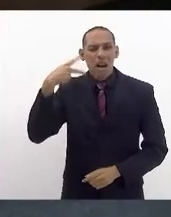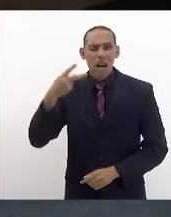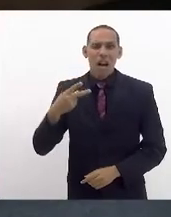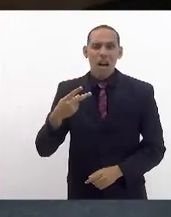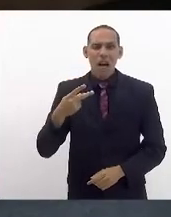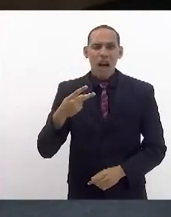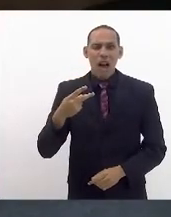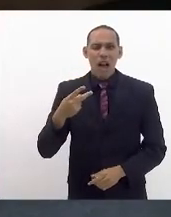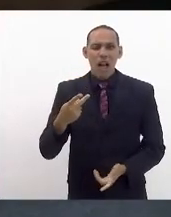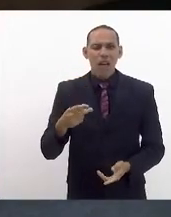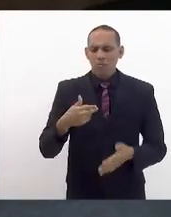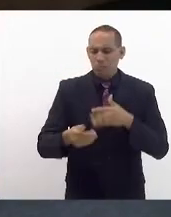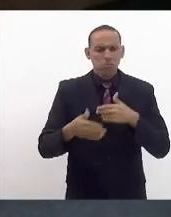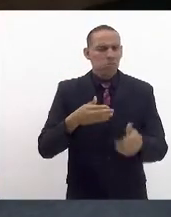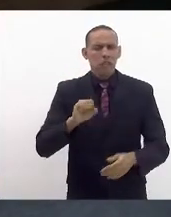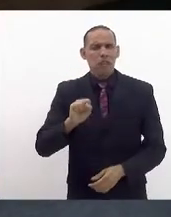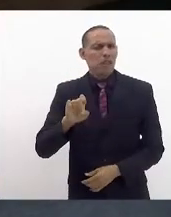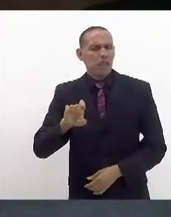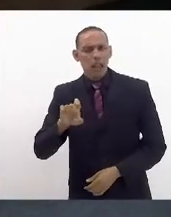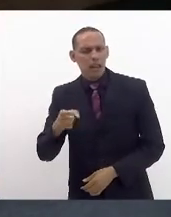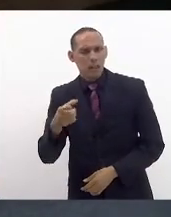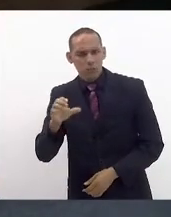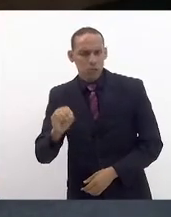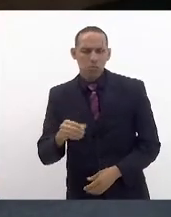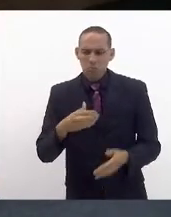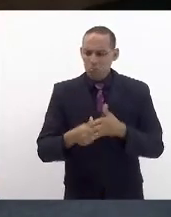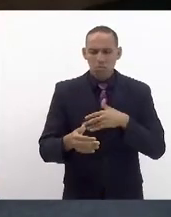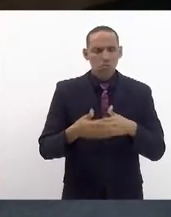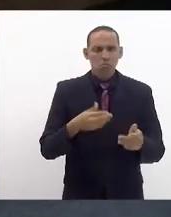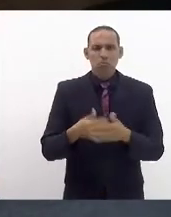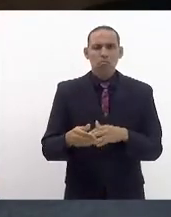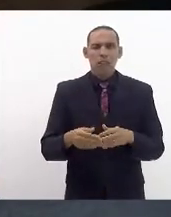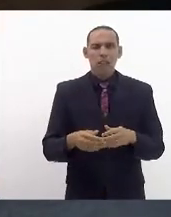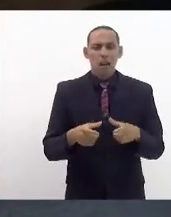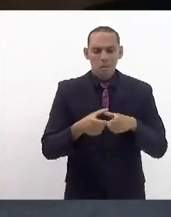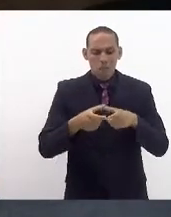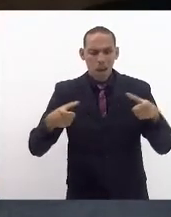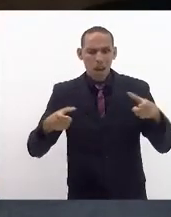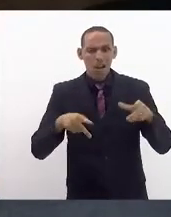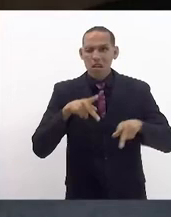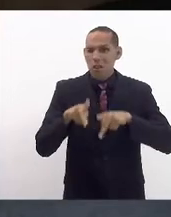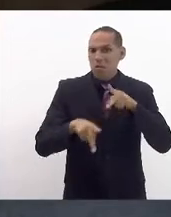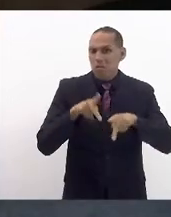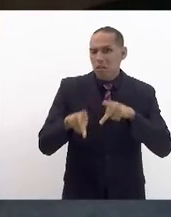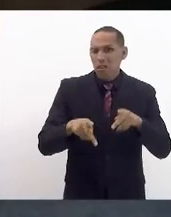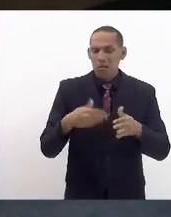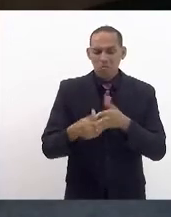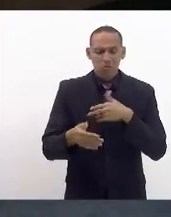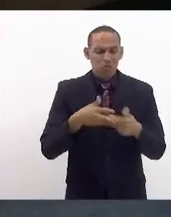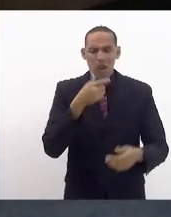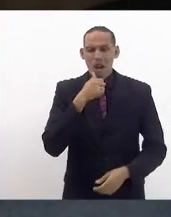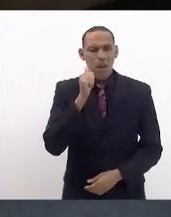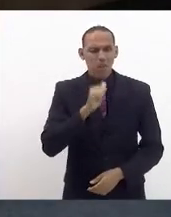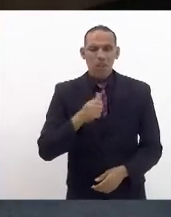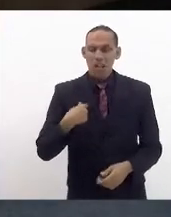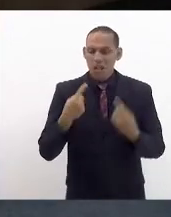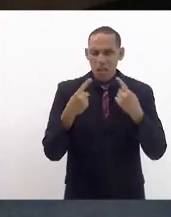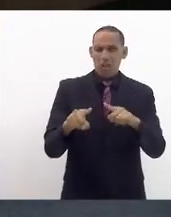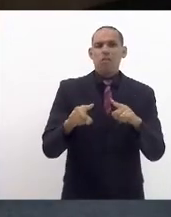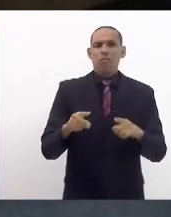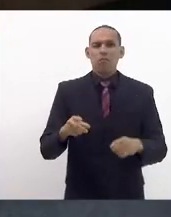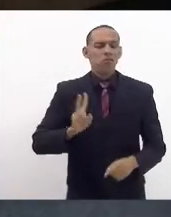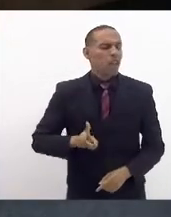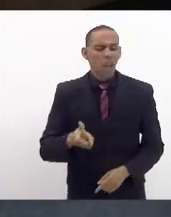sexo. Eles representam parcela significativa do povo e pouco me importa se é homem ou mulher. Eu vou